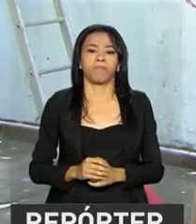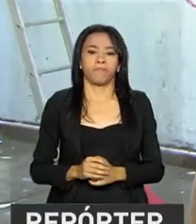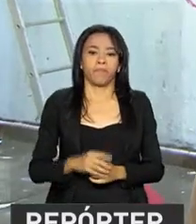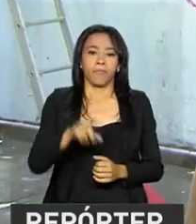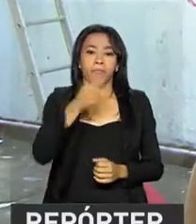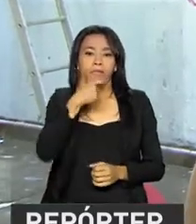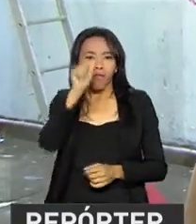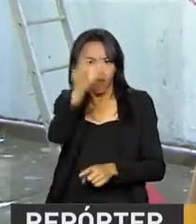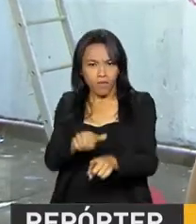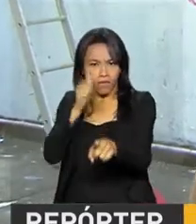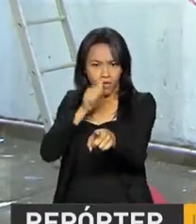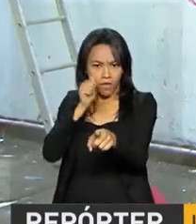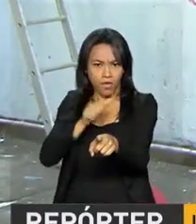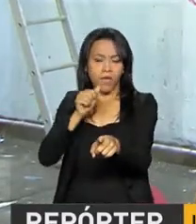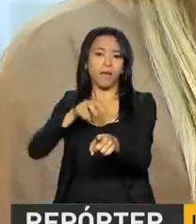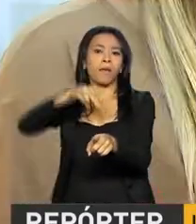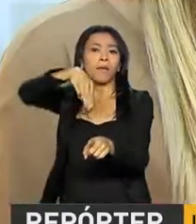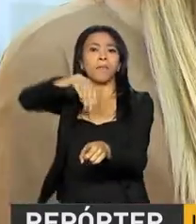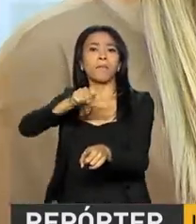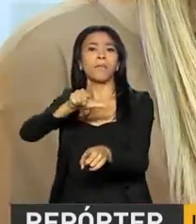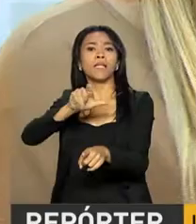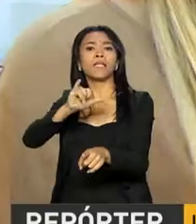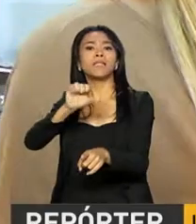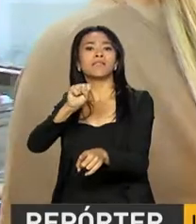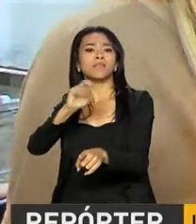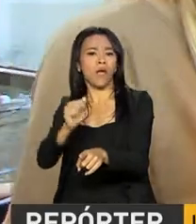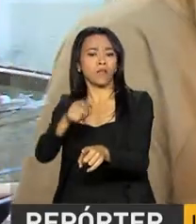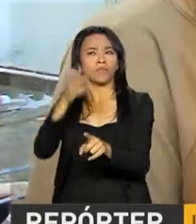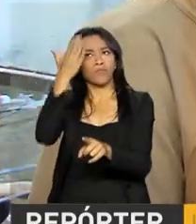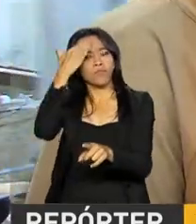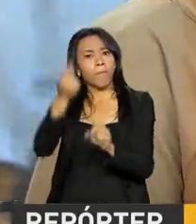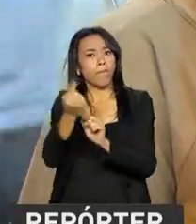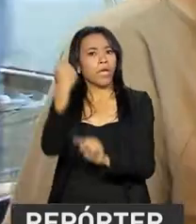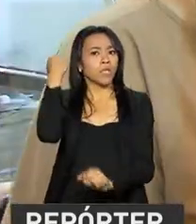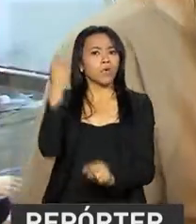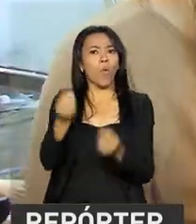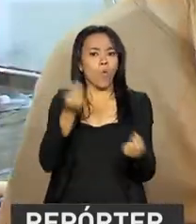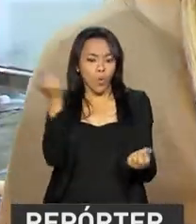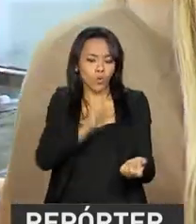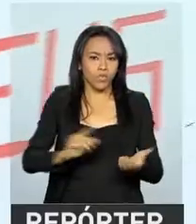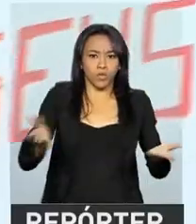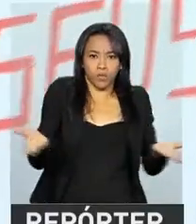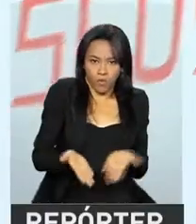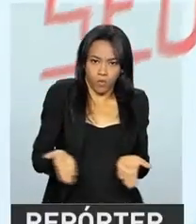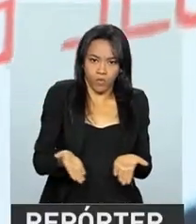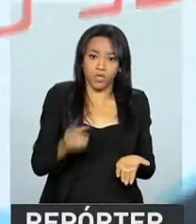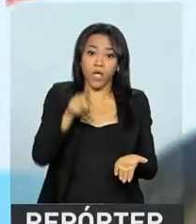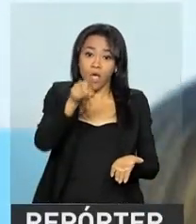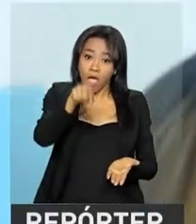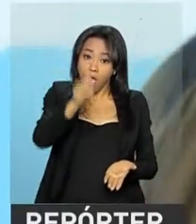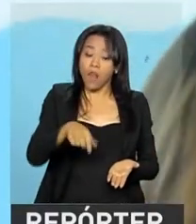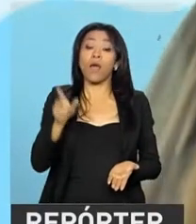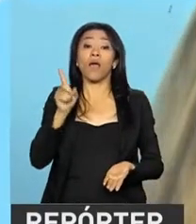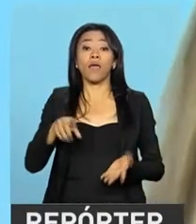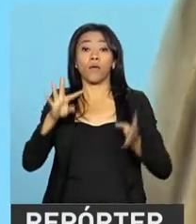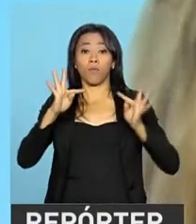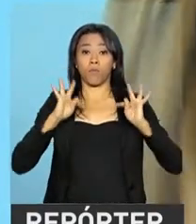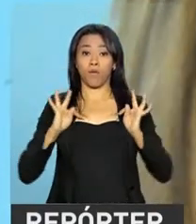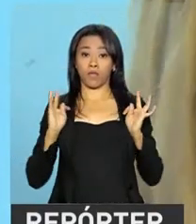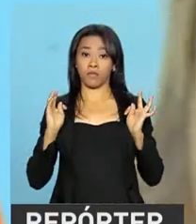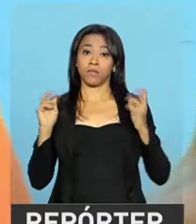quem olha melissa hoje cheia de vida não imagino que ela teve que passar para chegar até aqui é uma transexual